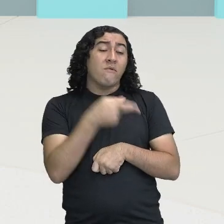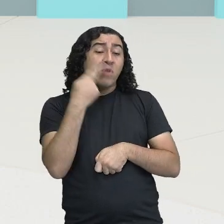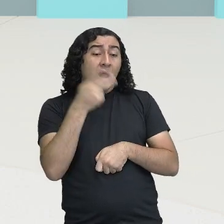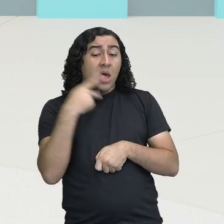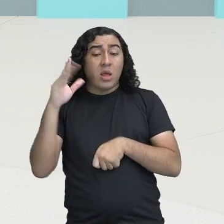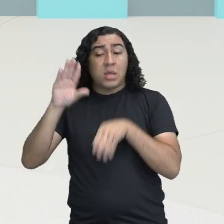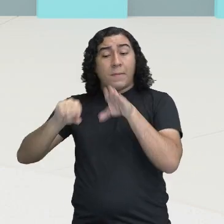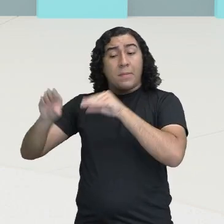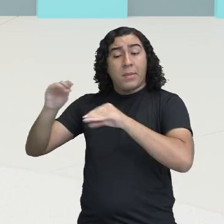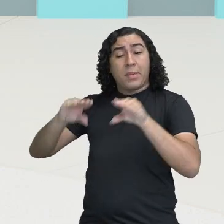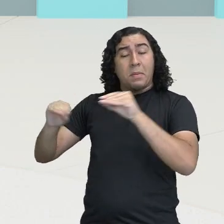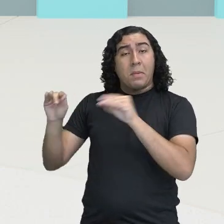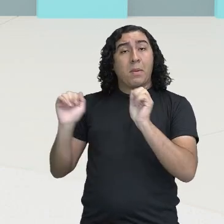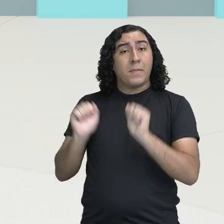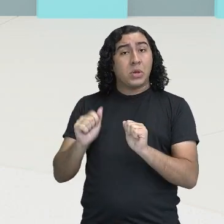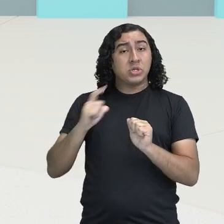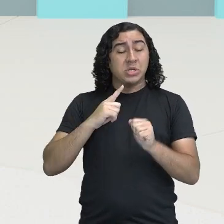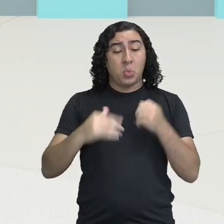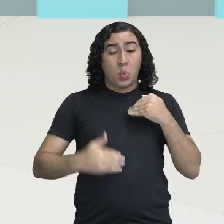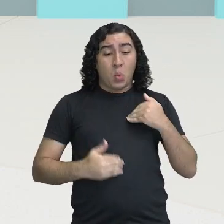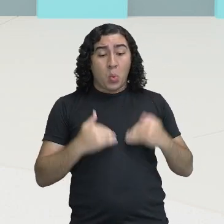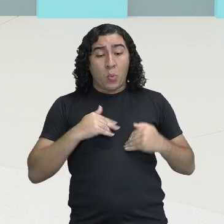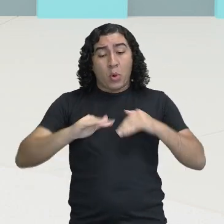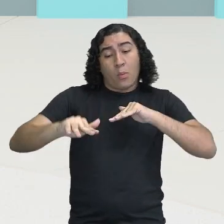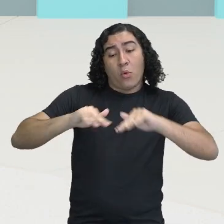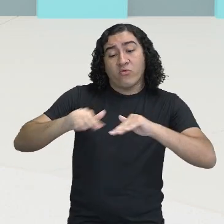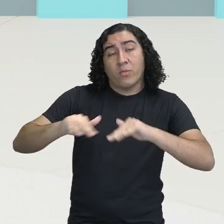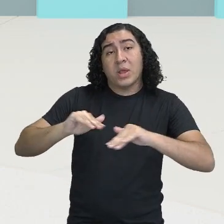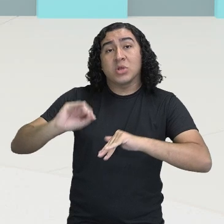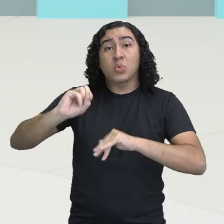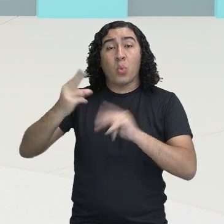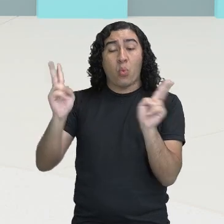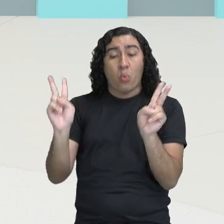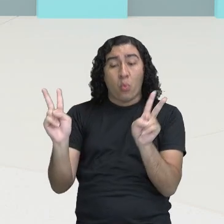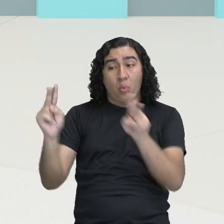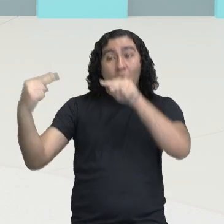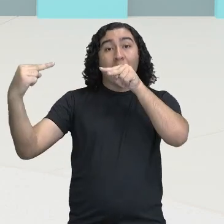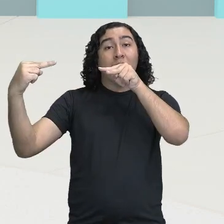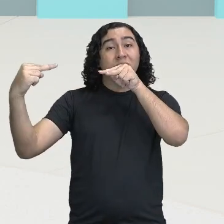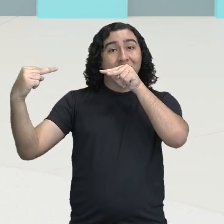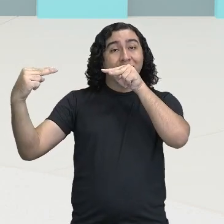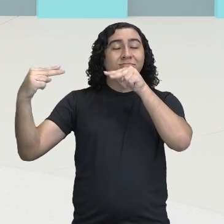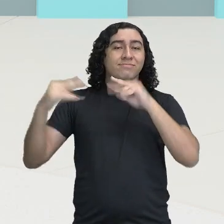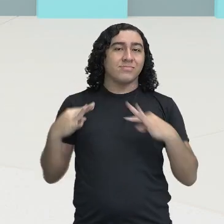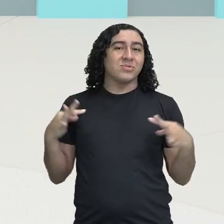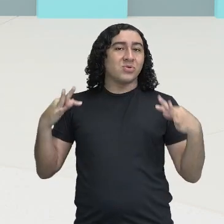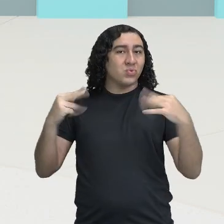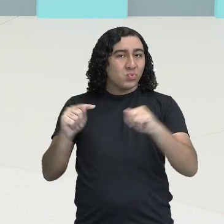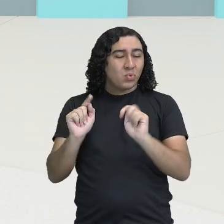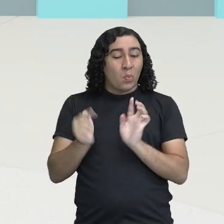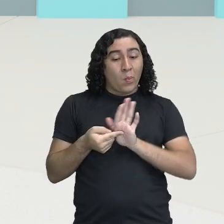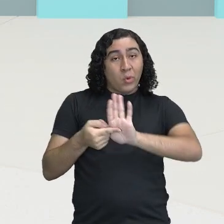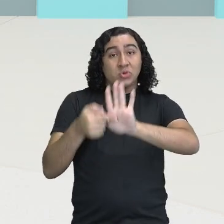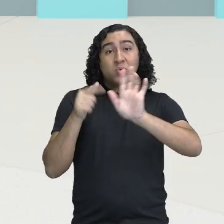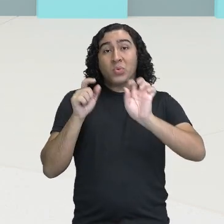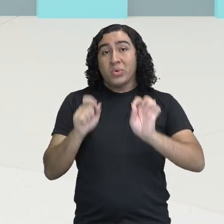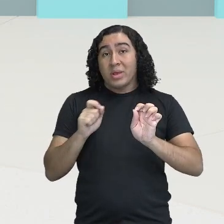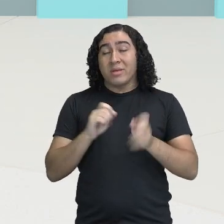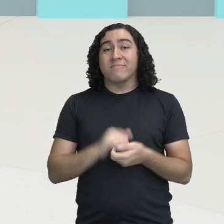pode ser gestual, pode ser por um olhar, né? Tudo traz